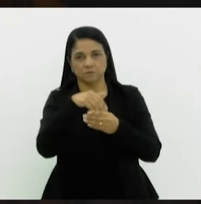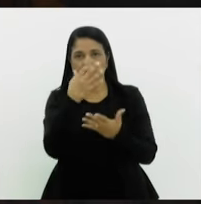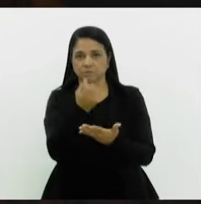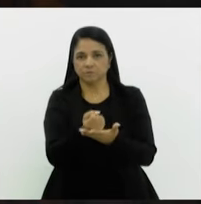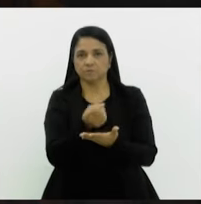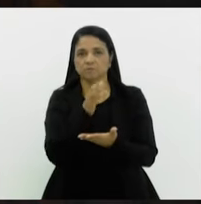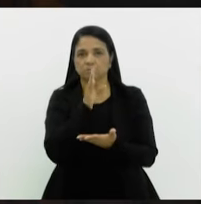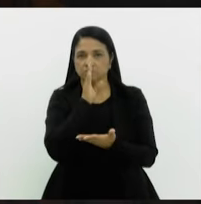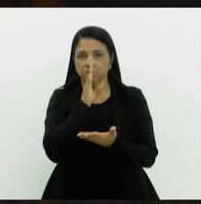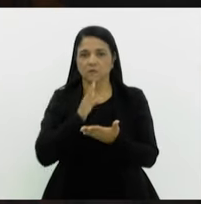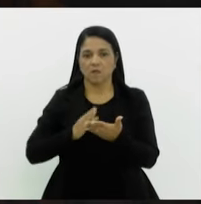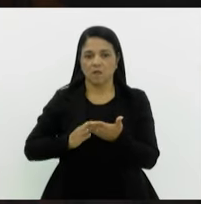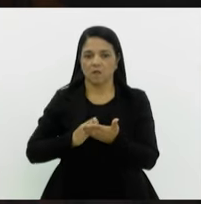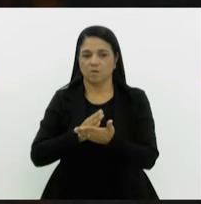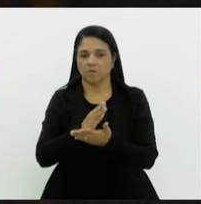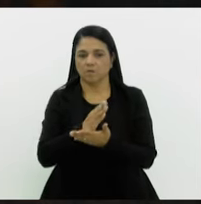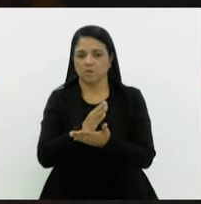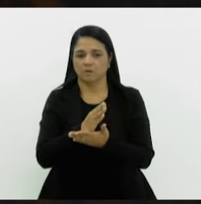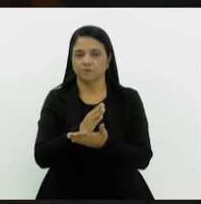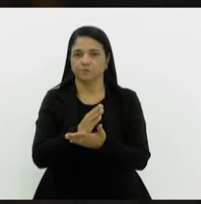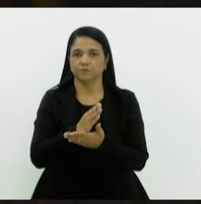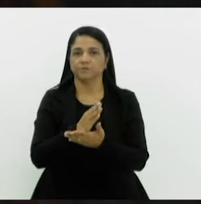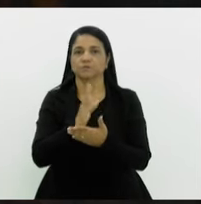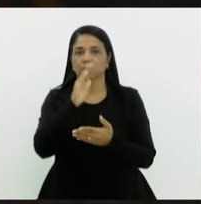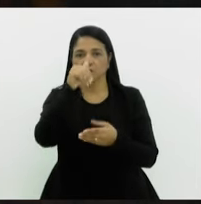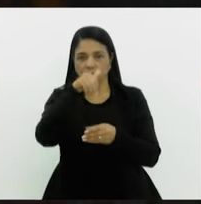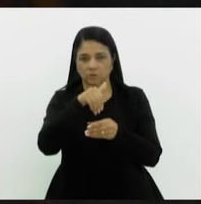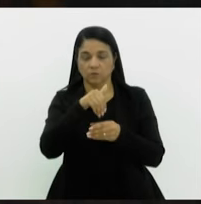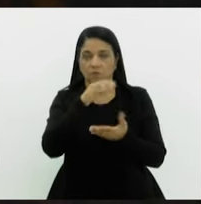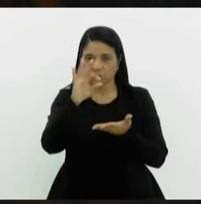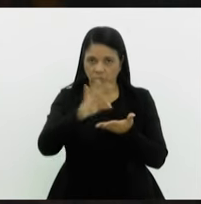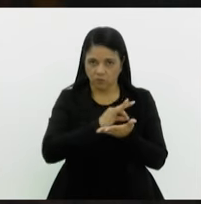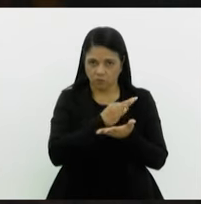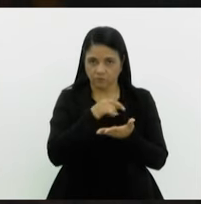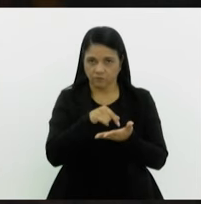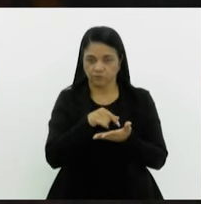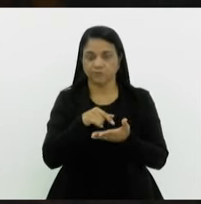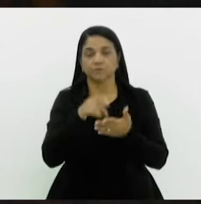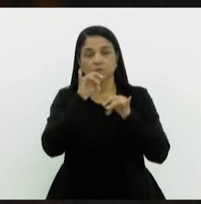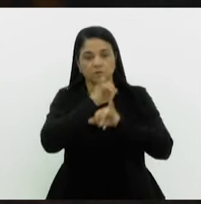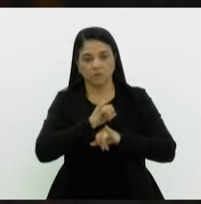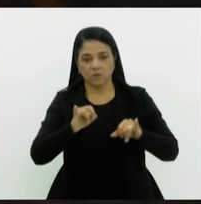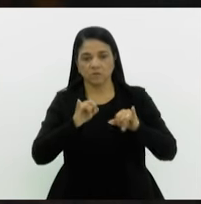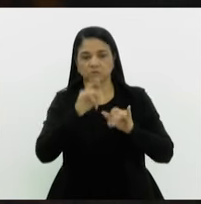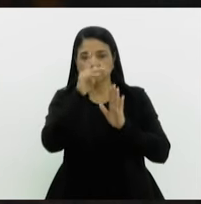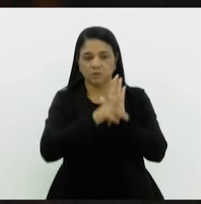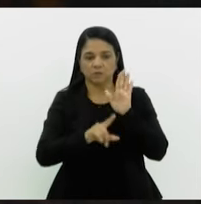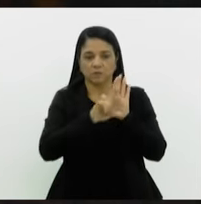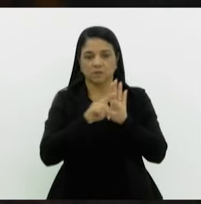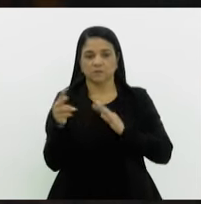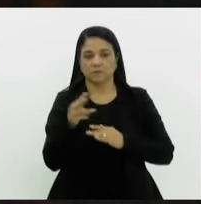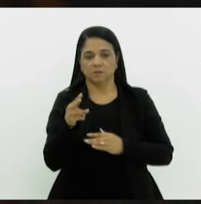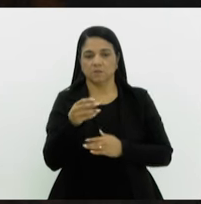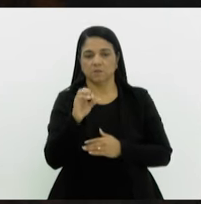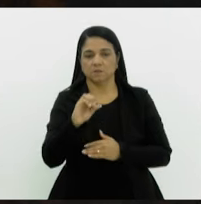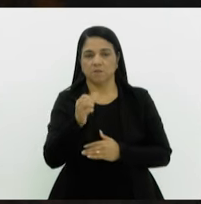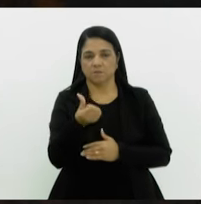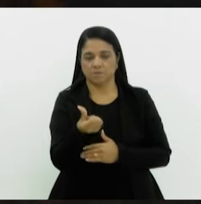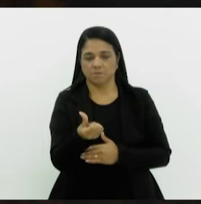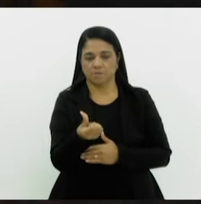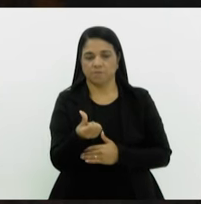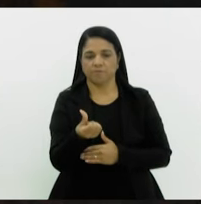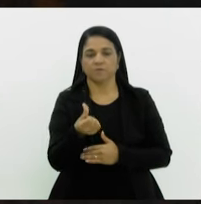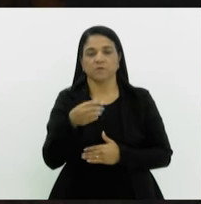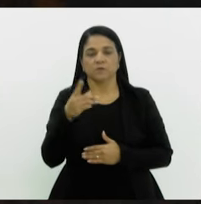que aprovam, permaneçam como estão. Aprovado, vai autógrafo. Anuncio, projeto de lei número